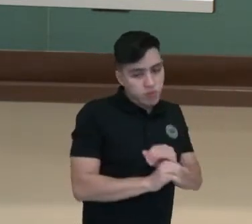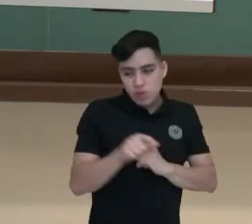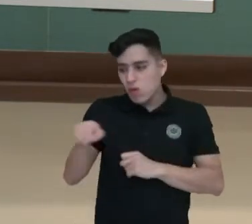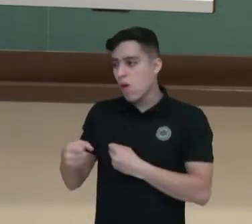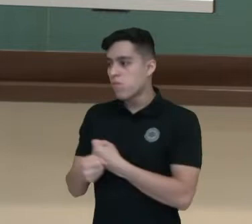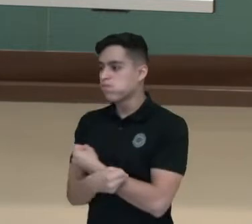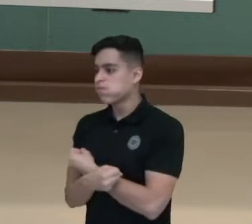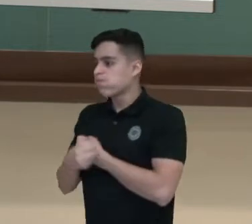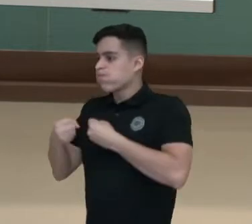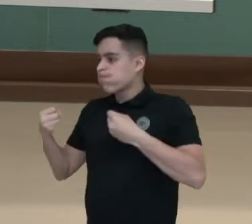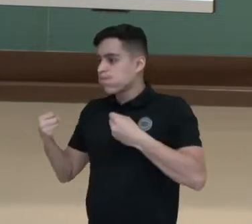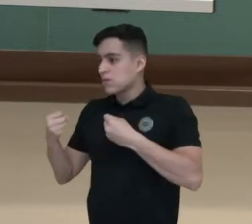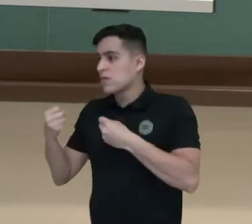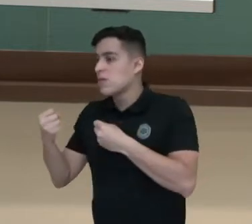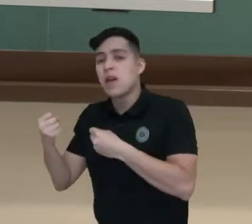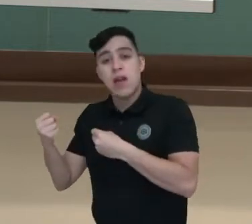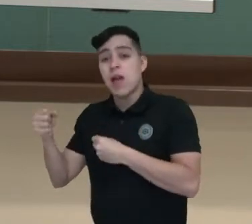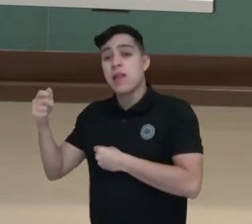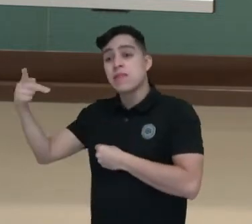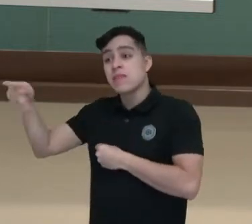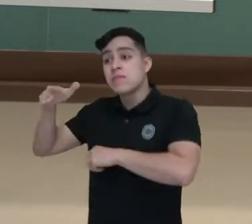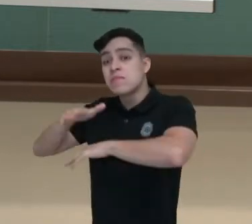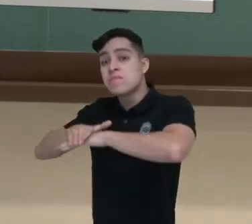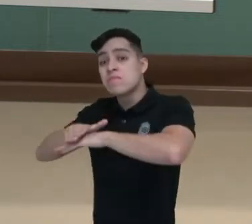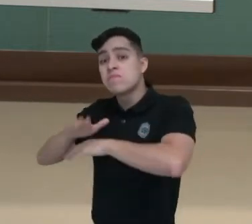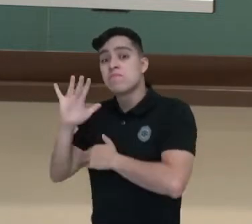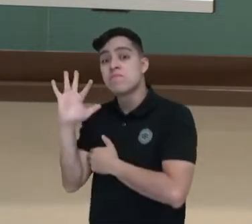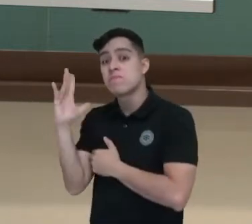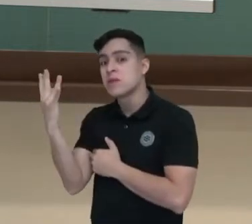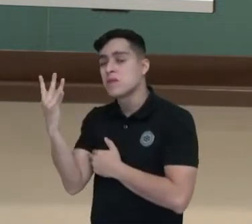Então, obviamente, que dava diferença, né?